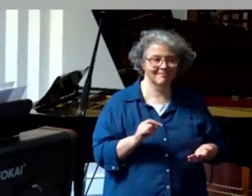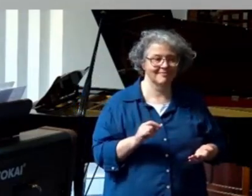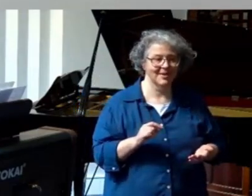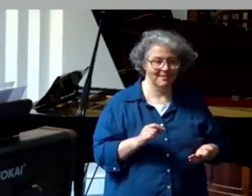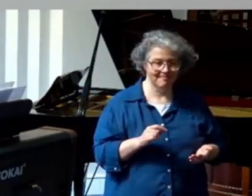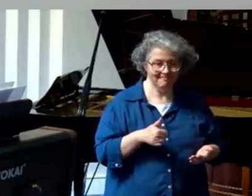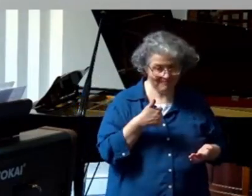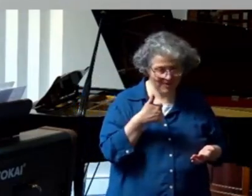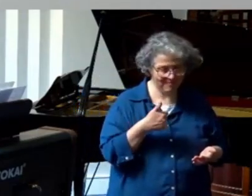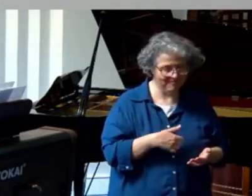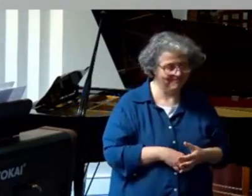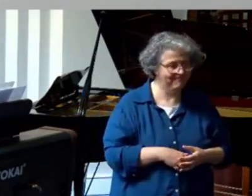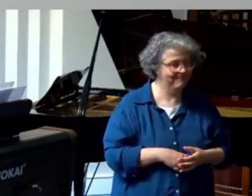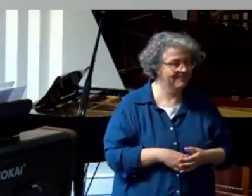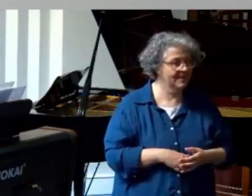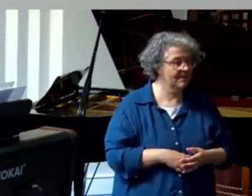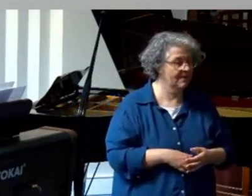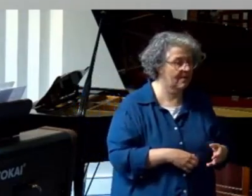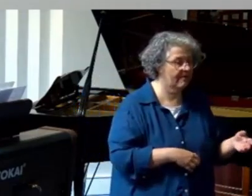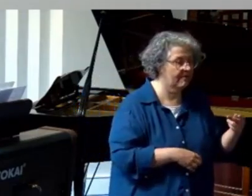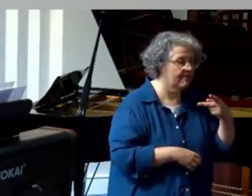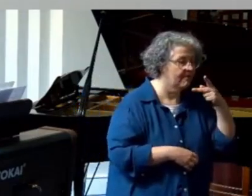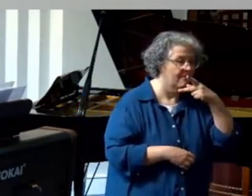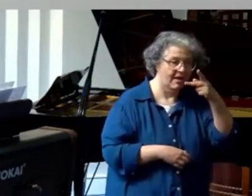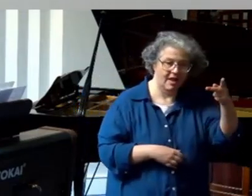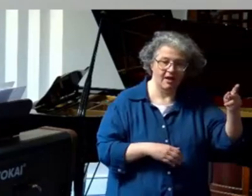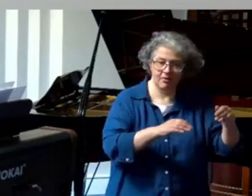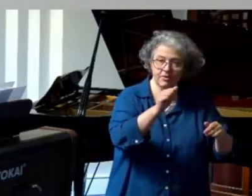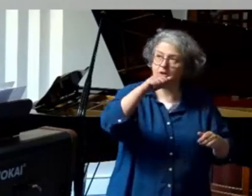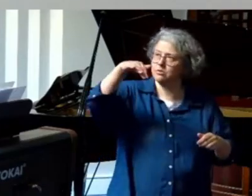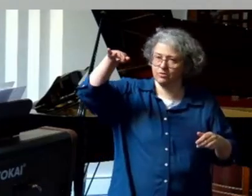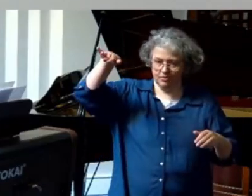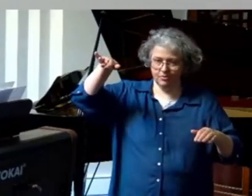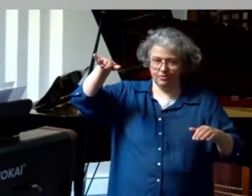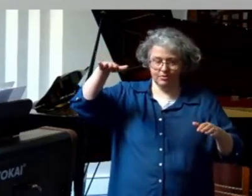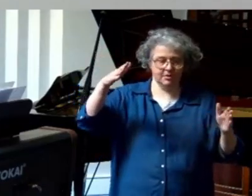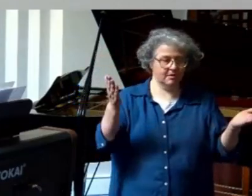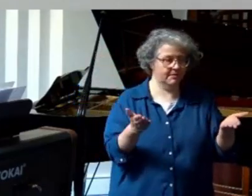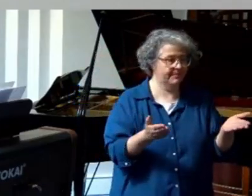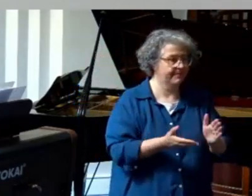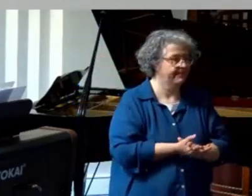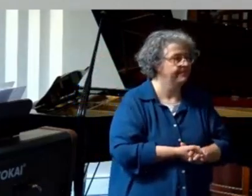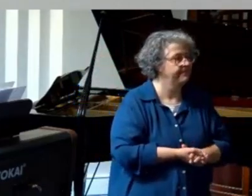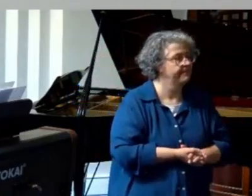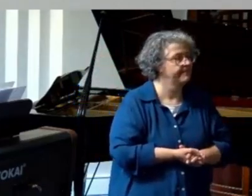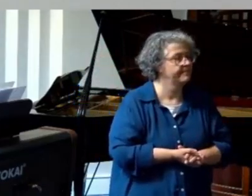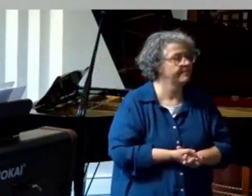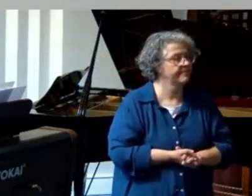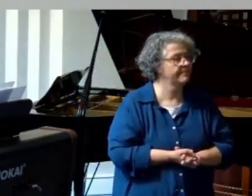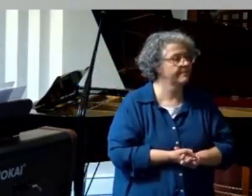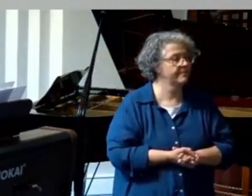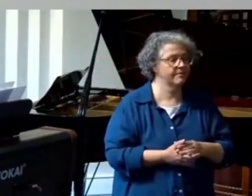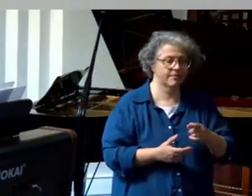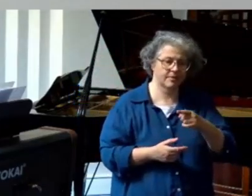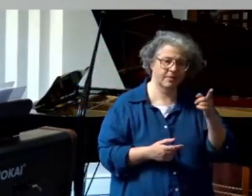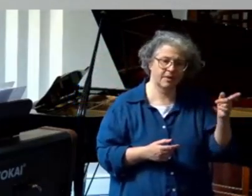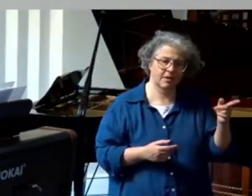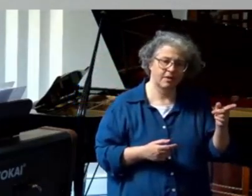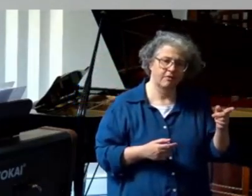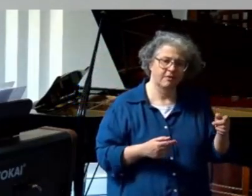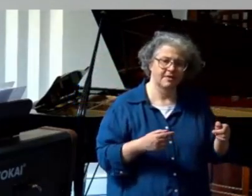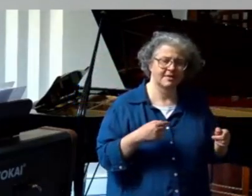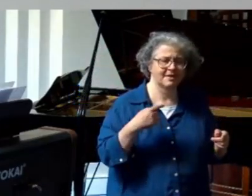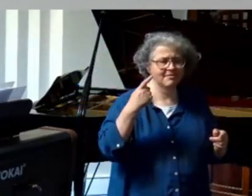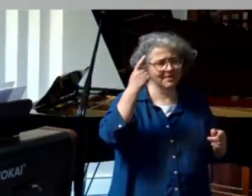Joia? Vamos conversar um pouquinho, nós os adultos aqui. Será que alguém de nós, ao ouvir um pouco sobre isso, sobre o ideal de uma